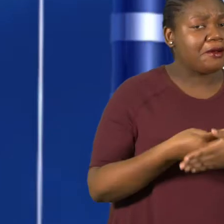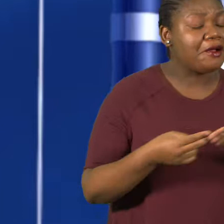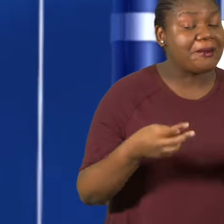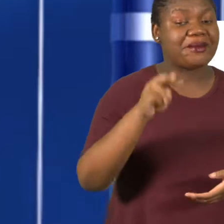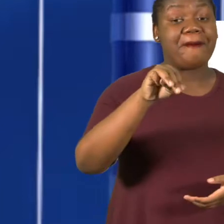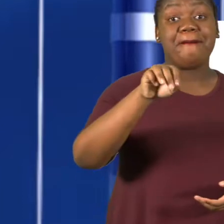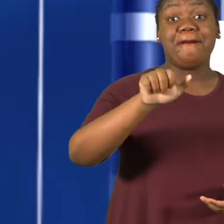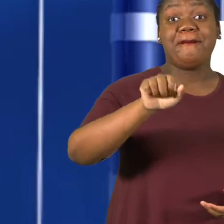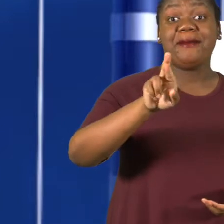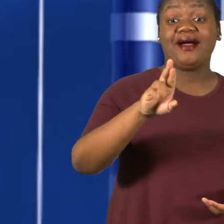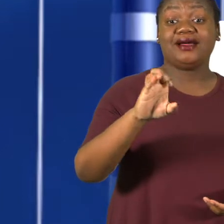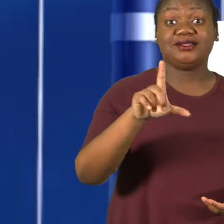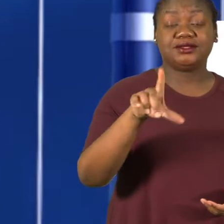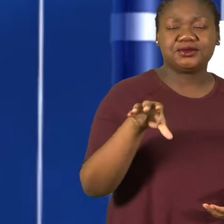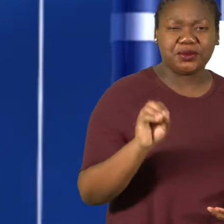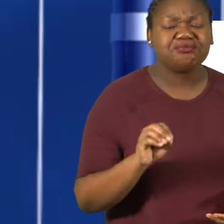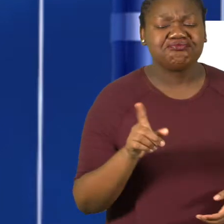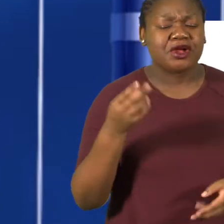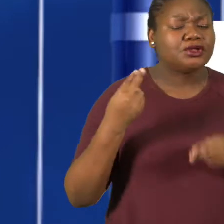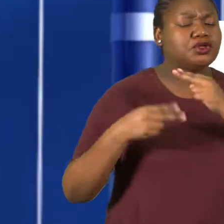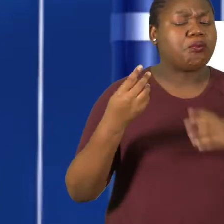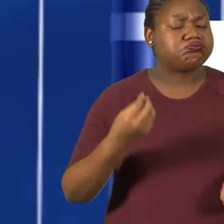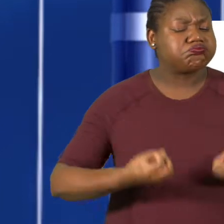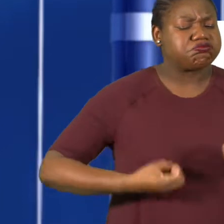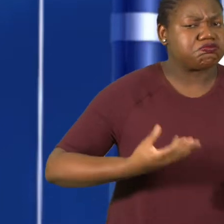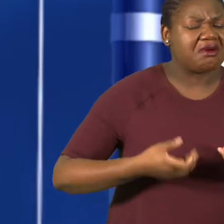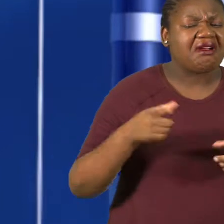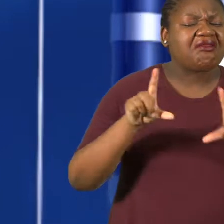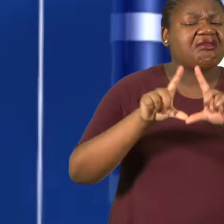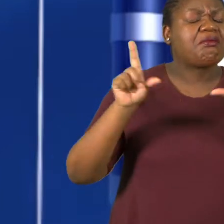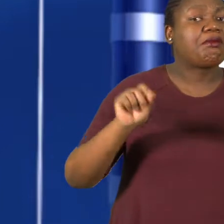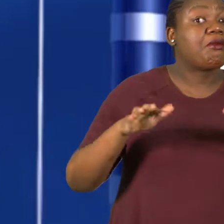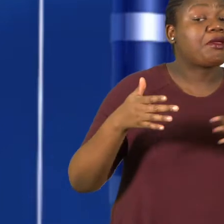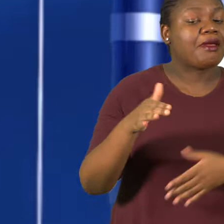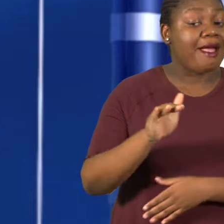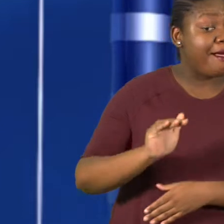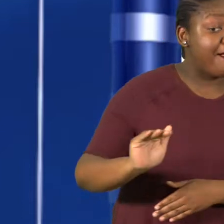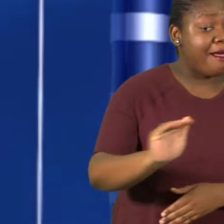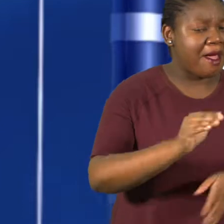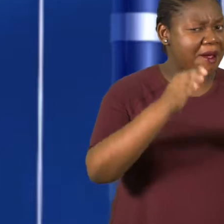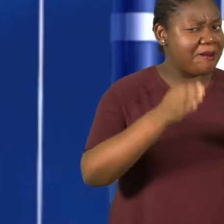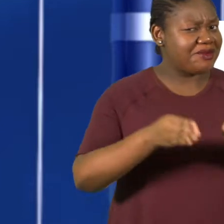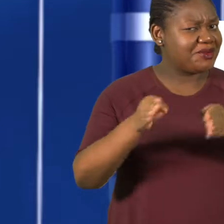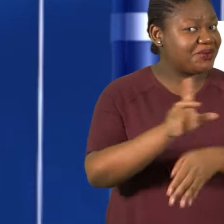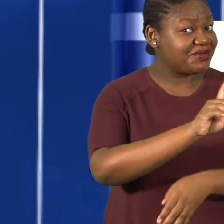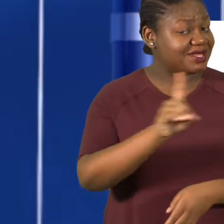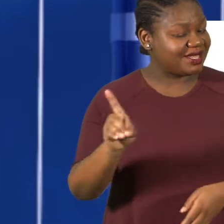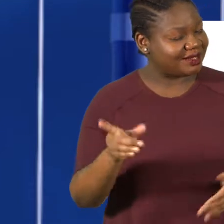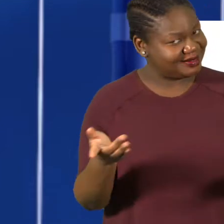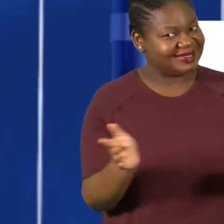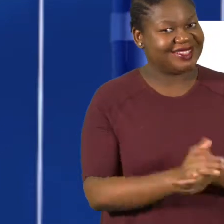entender o impacto social destas histórias, sobretudo para a camada de pessoas com deficiência, convidamos Marcelo Canto.